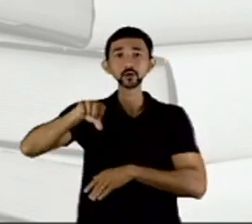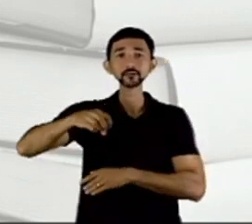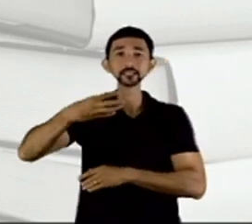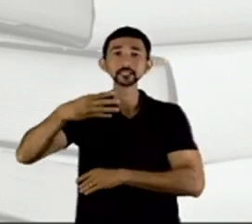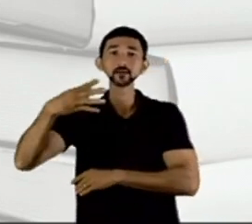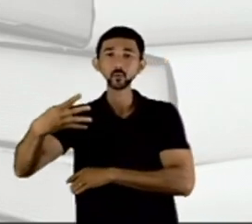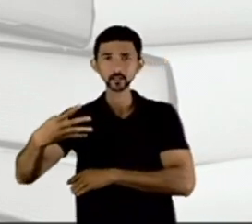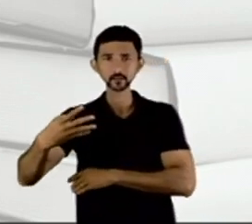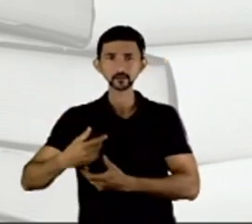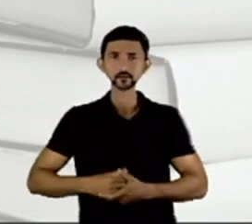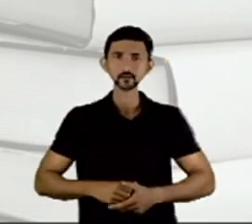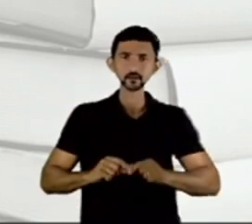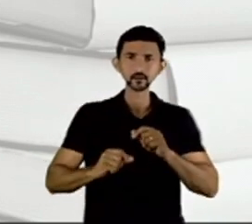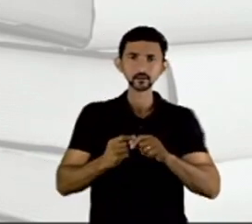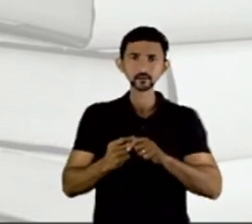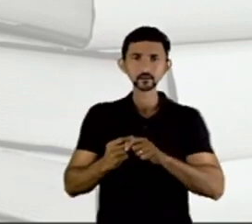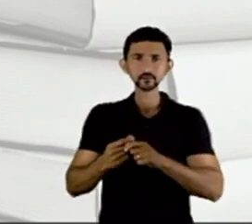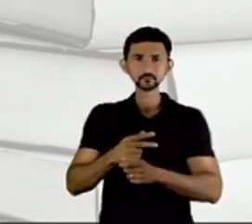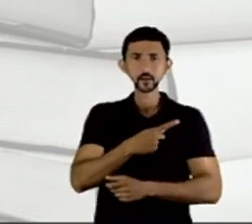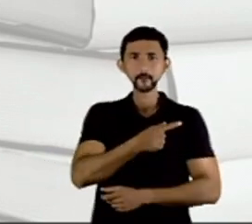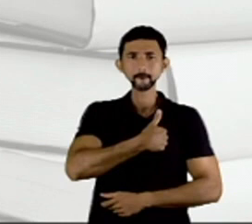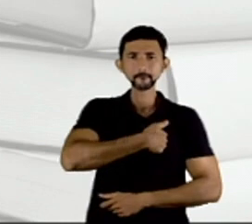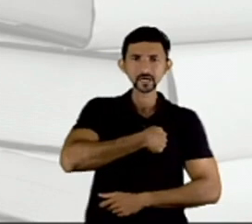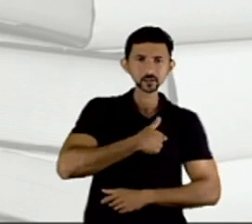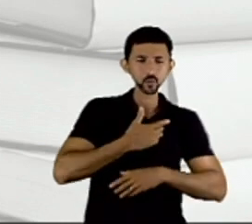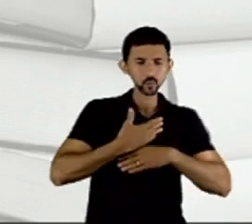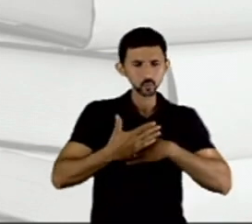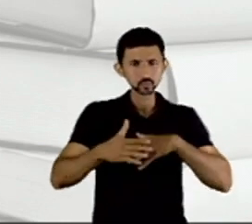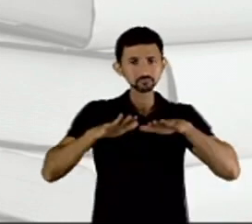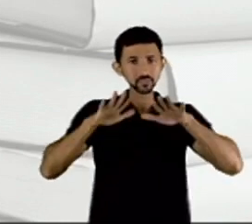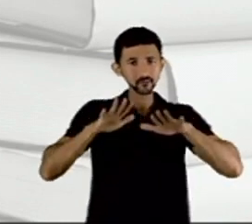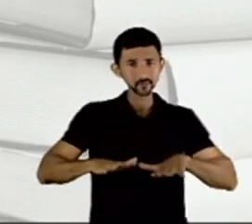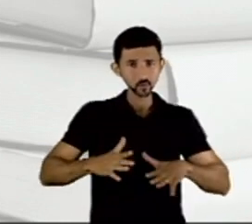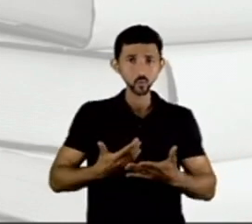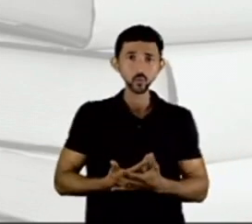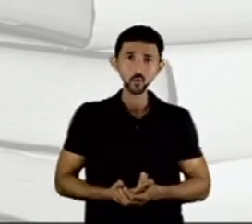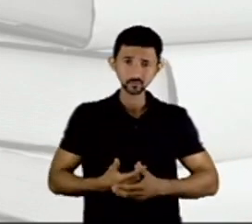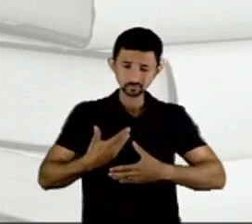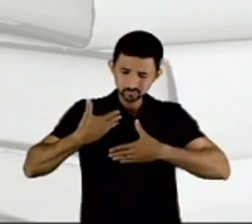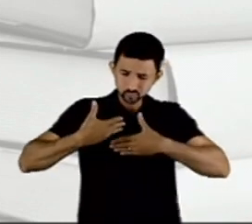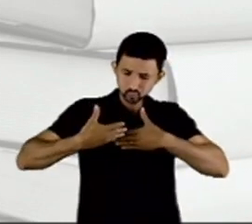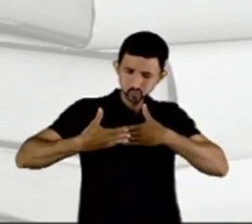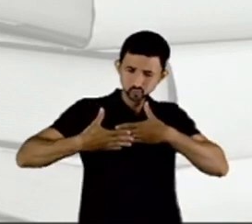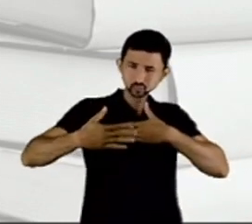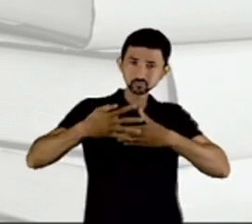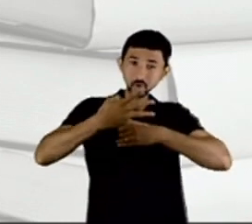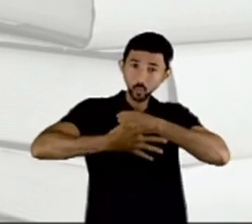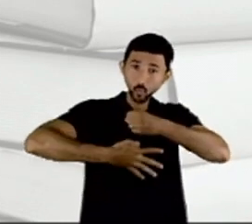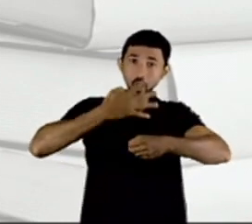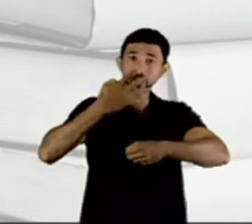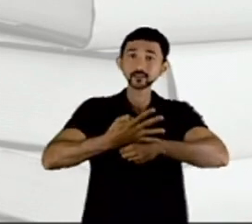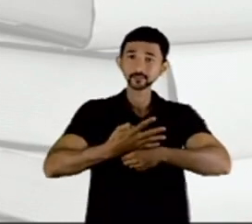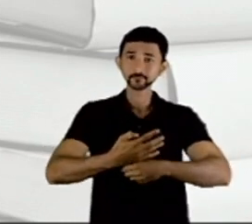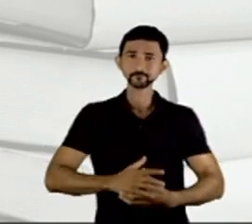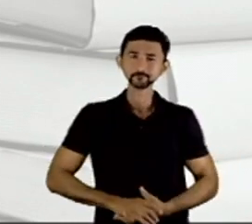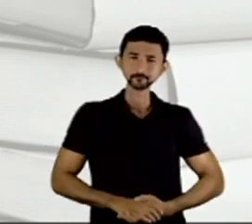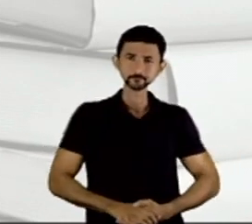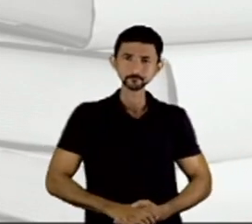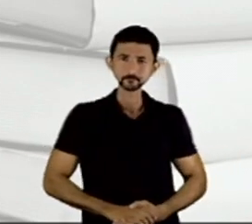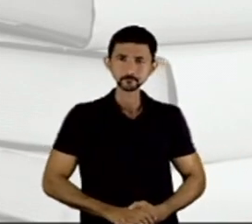1934. O Getúlio entrou provisoriamente e acabou ficando, tá? Ele ficou ali.